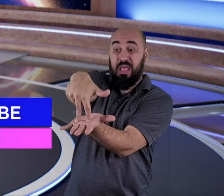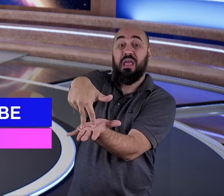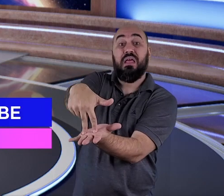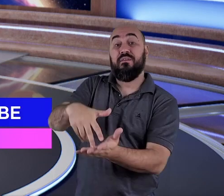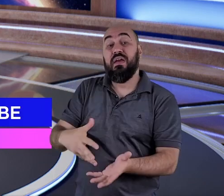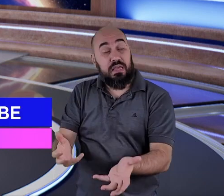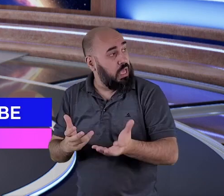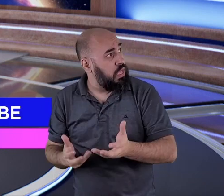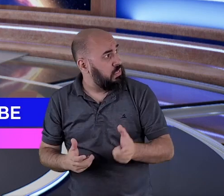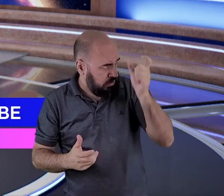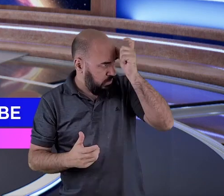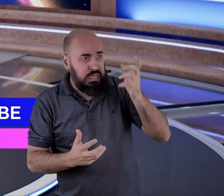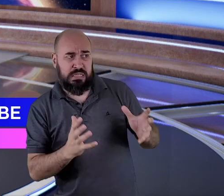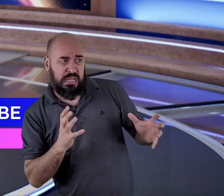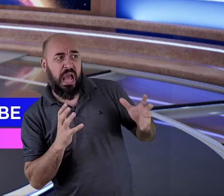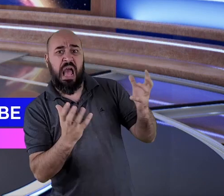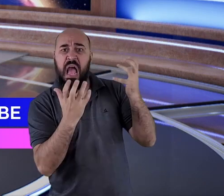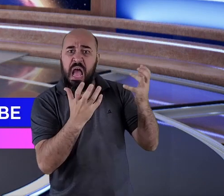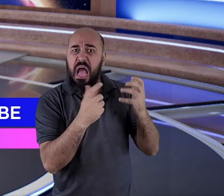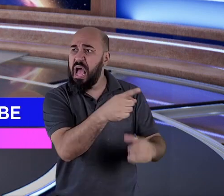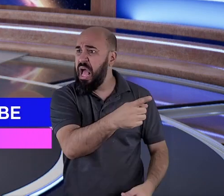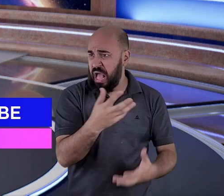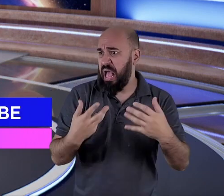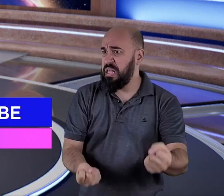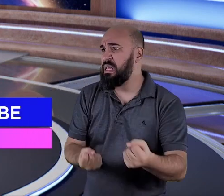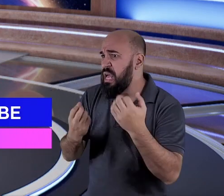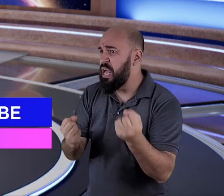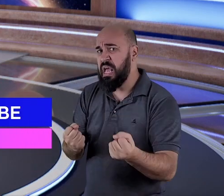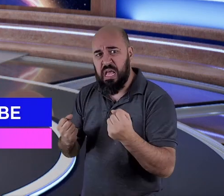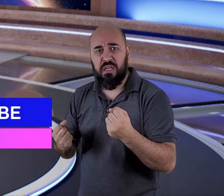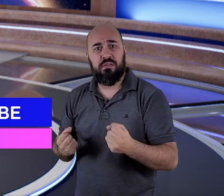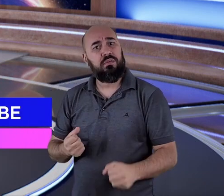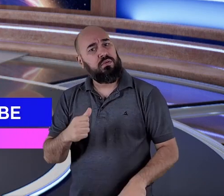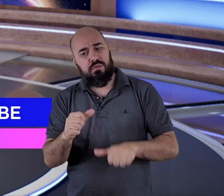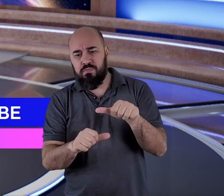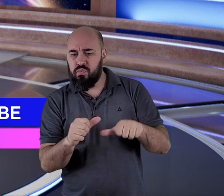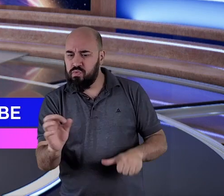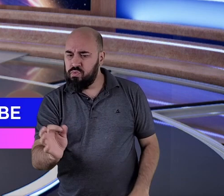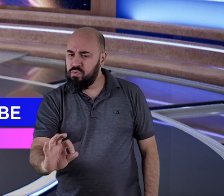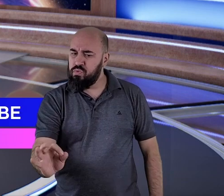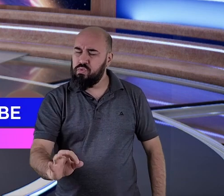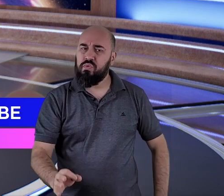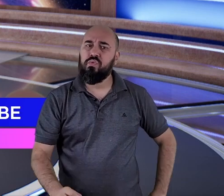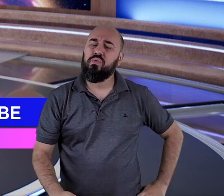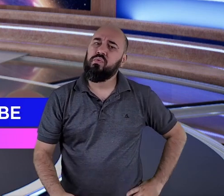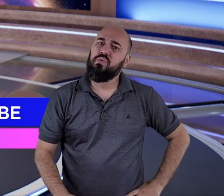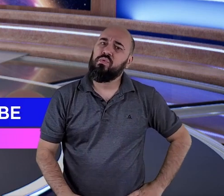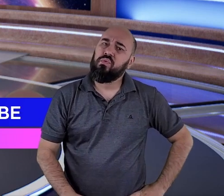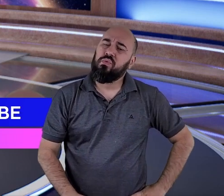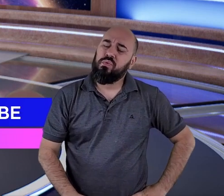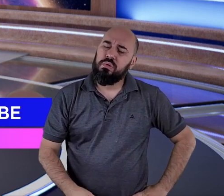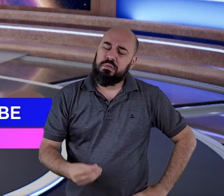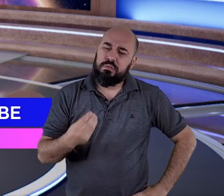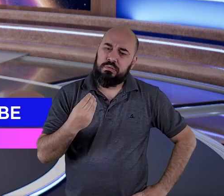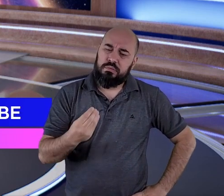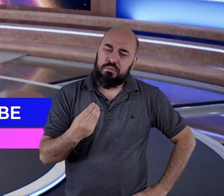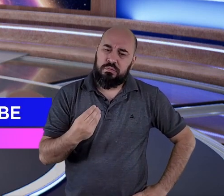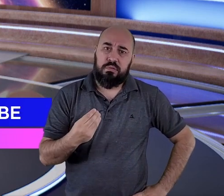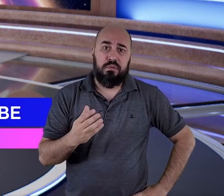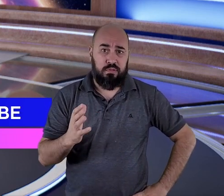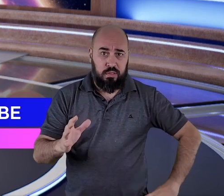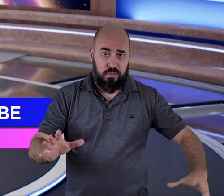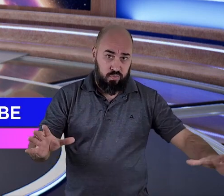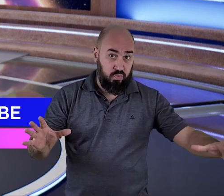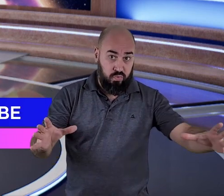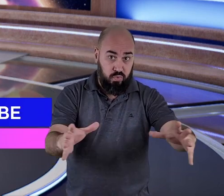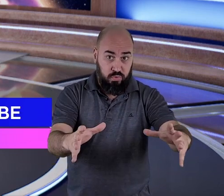pecado. Eles ainda serão rebeldes de coração, mas quando eles se juntarem